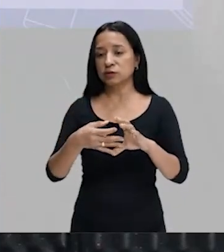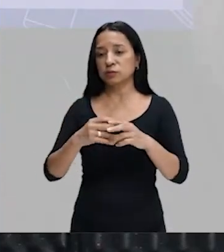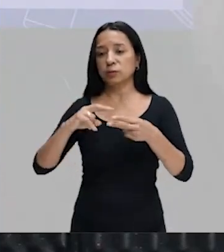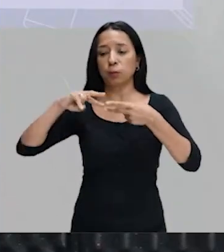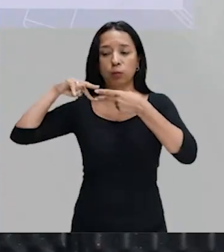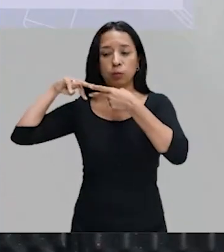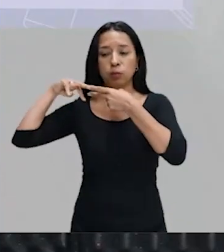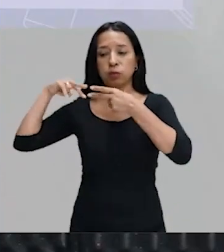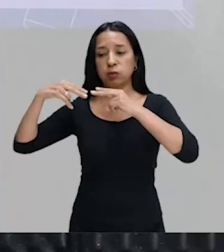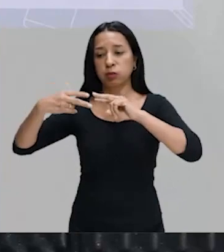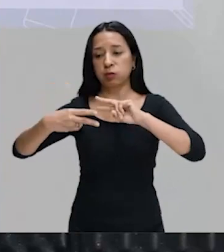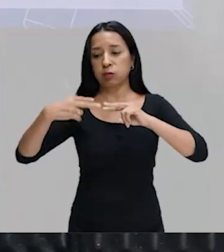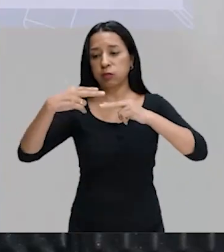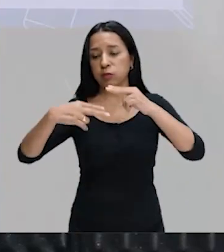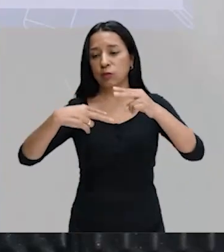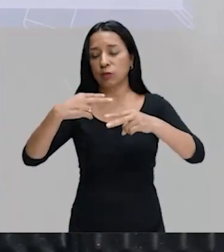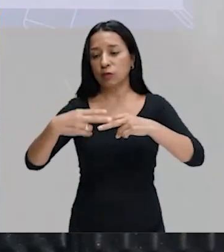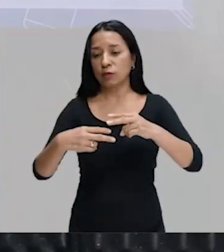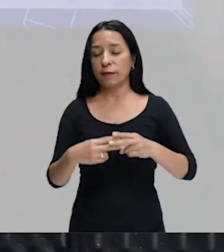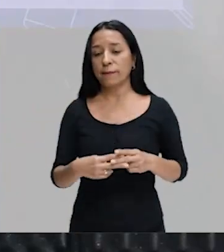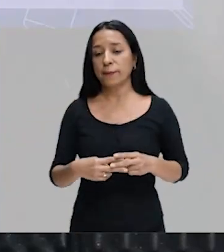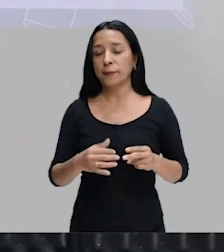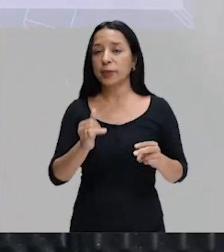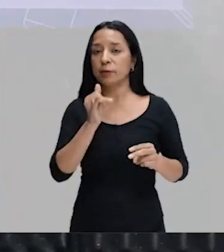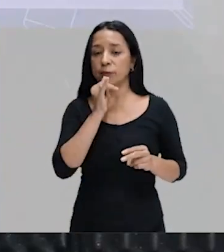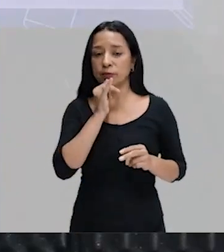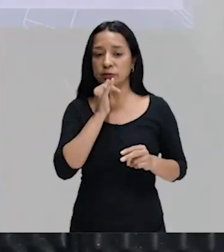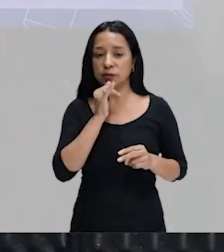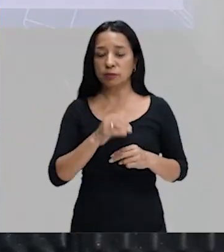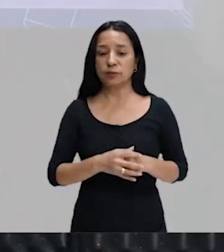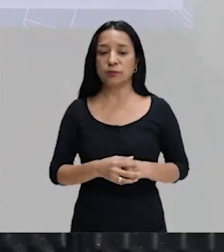hereditárias. Suponha um gene que